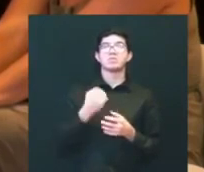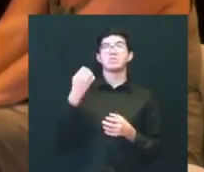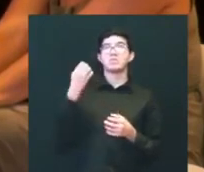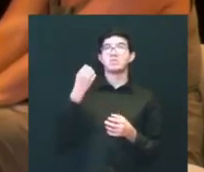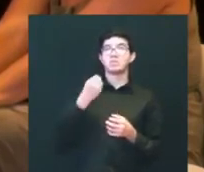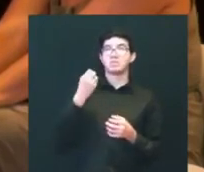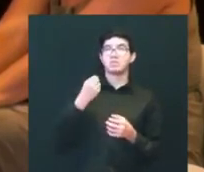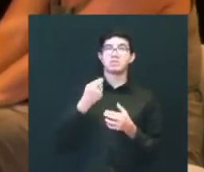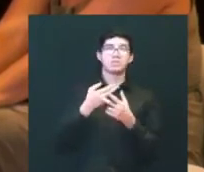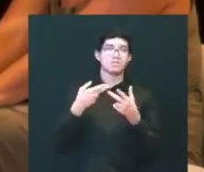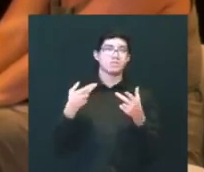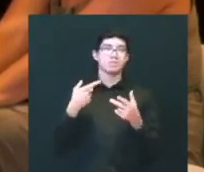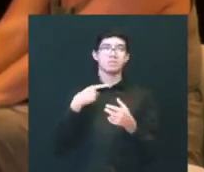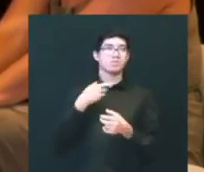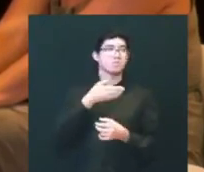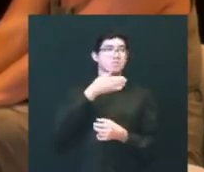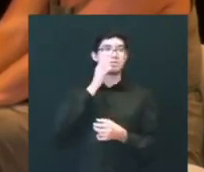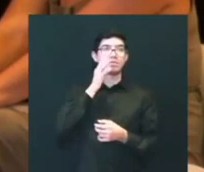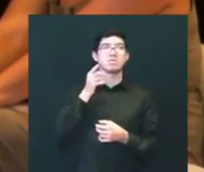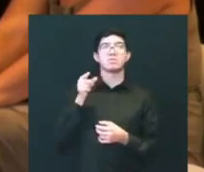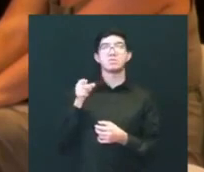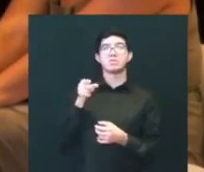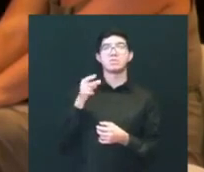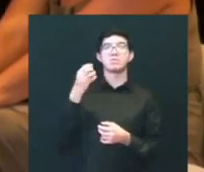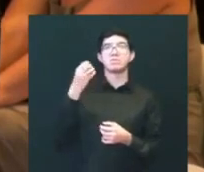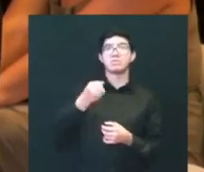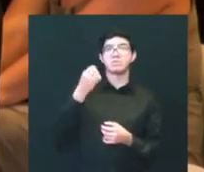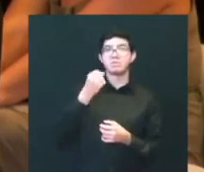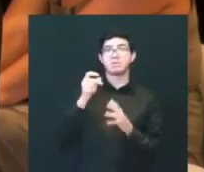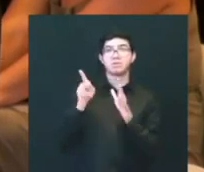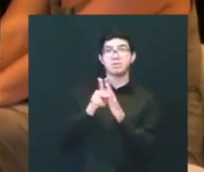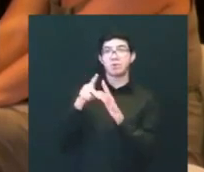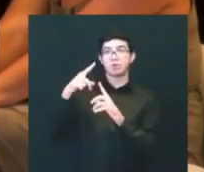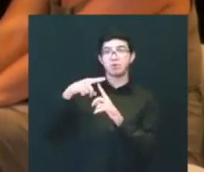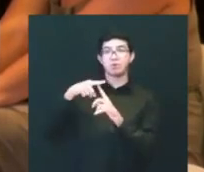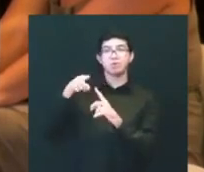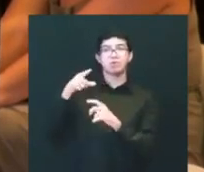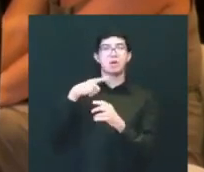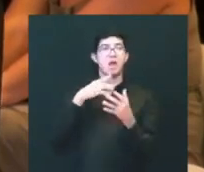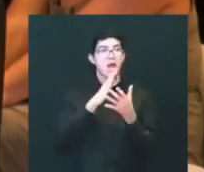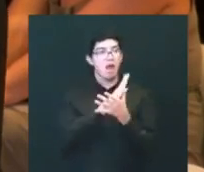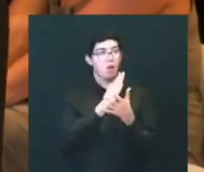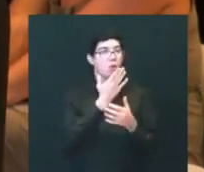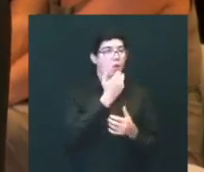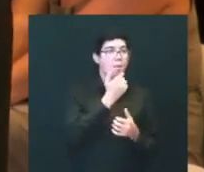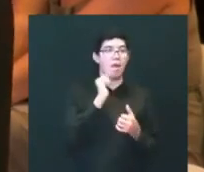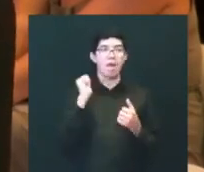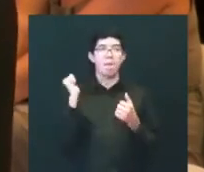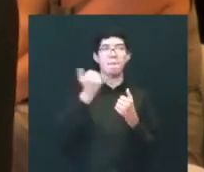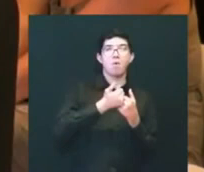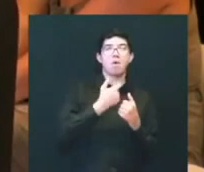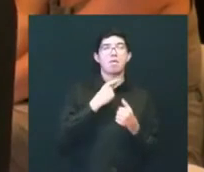outros, qual é o papel desses leites na substituição de alguns alimentos que eu não estou